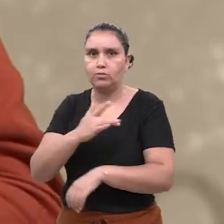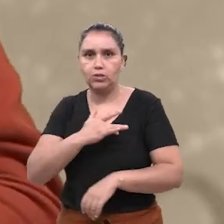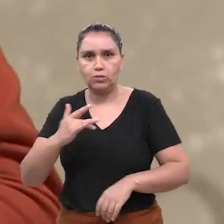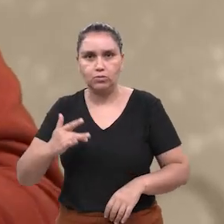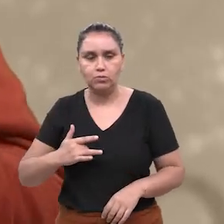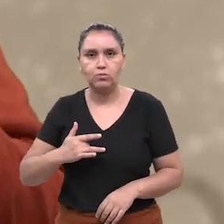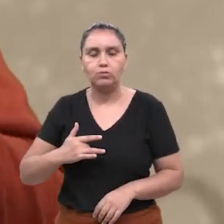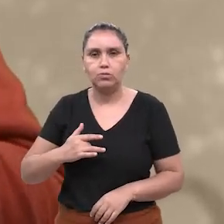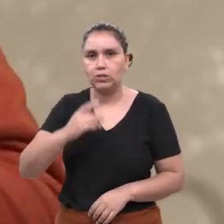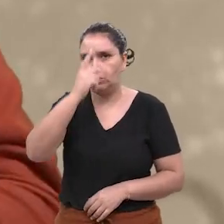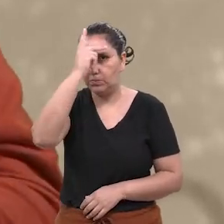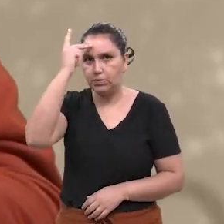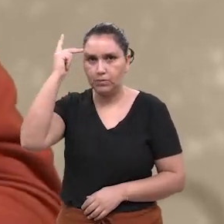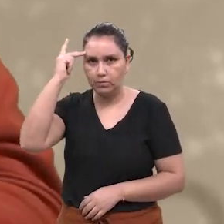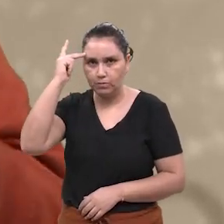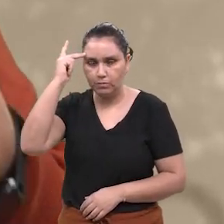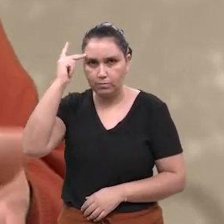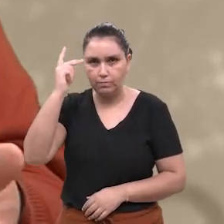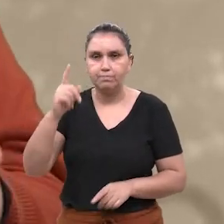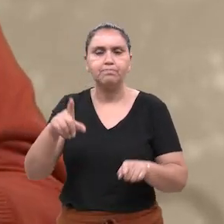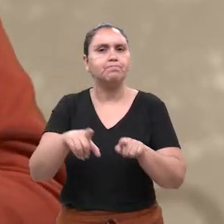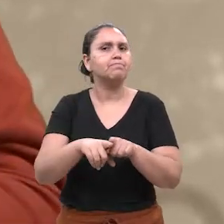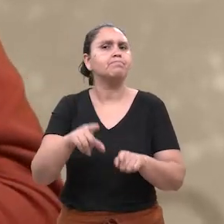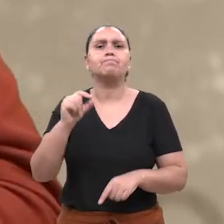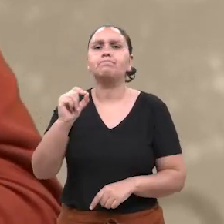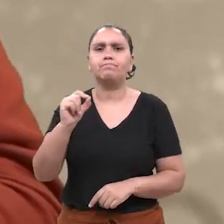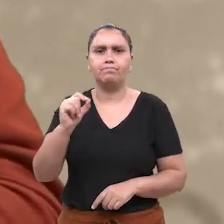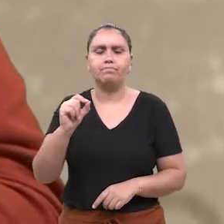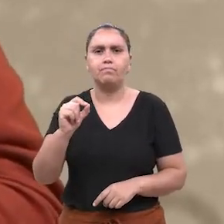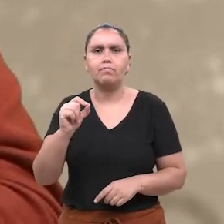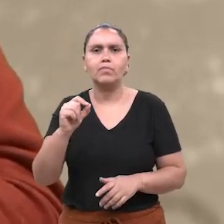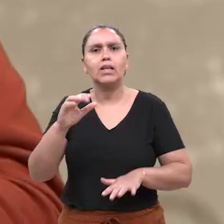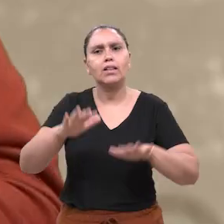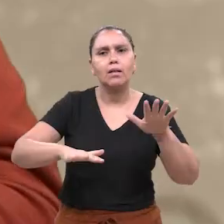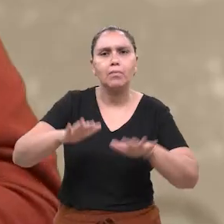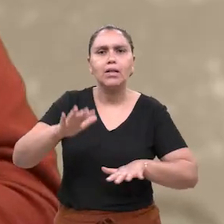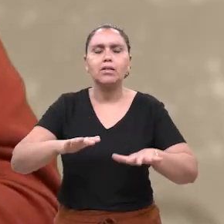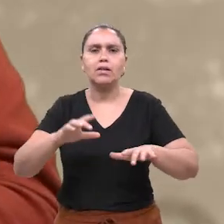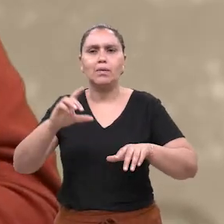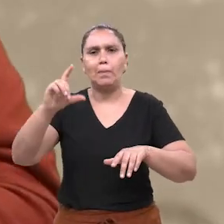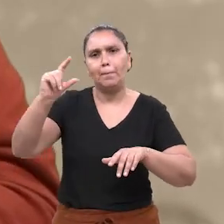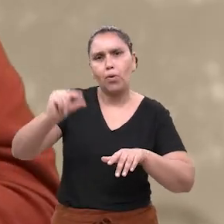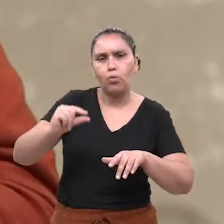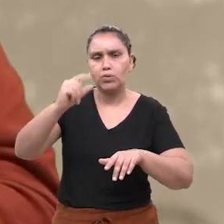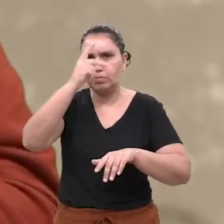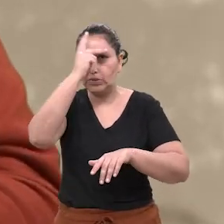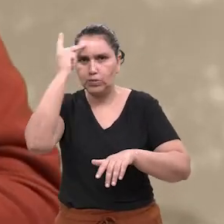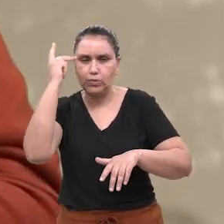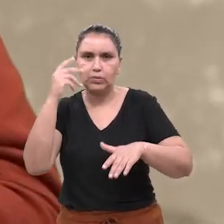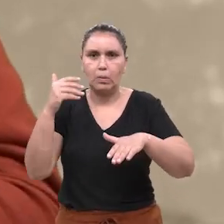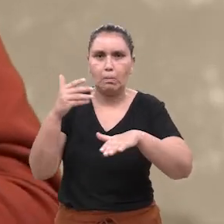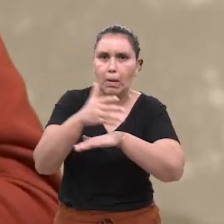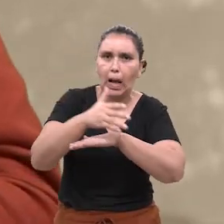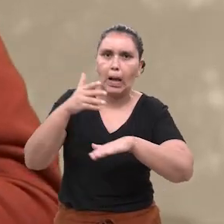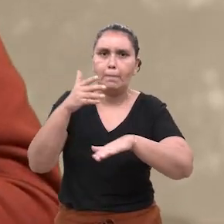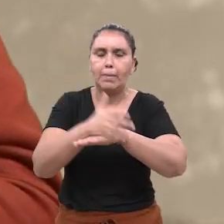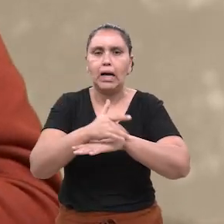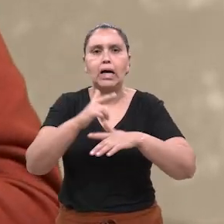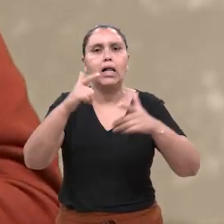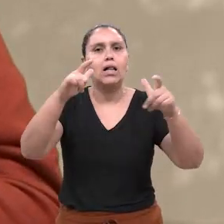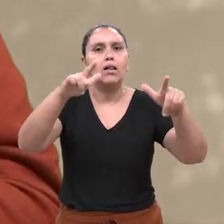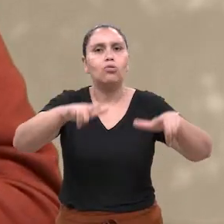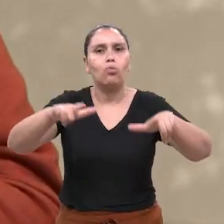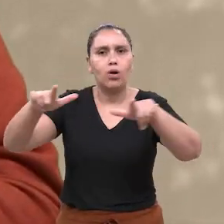ou restringir o acesso para que não precisasse ser fechado. Então foram momentos críticos,